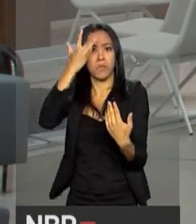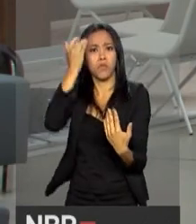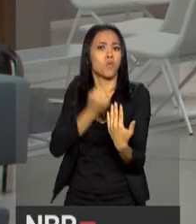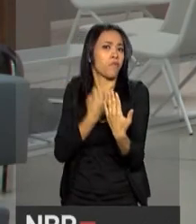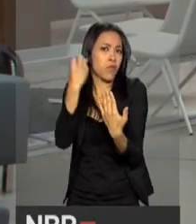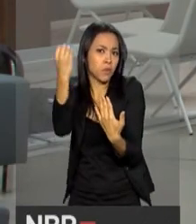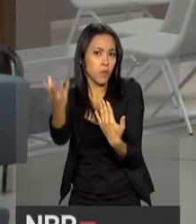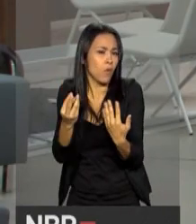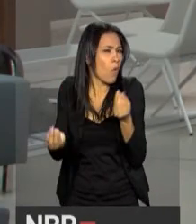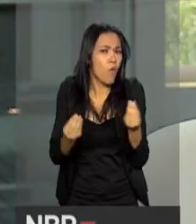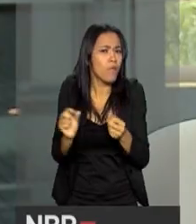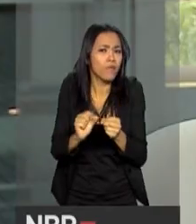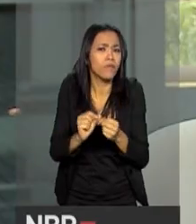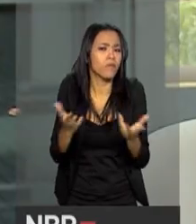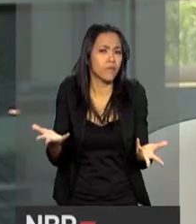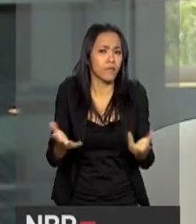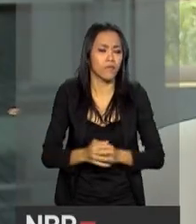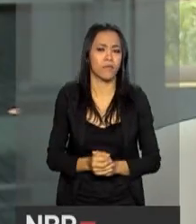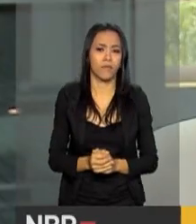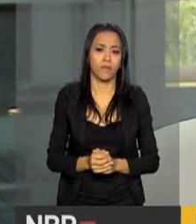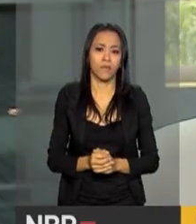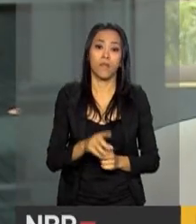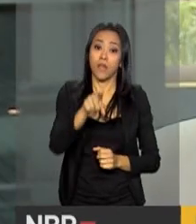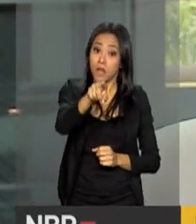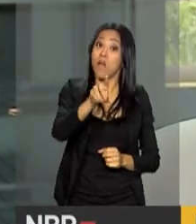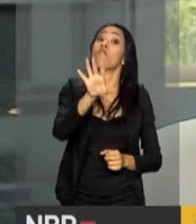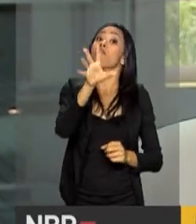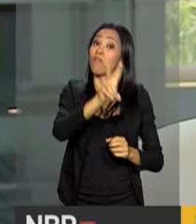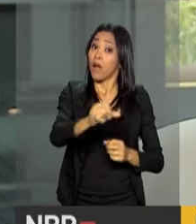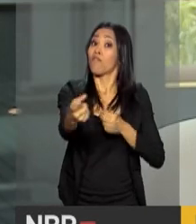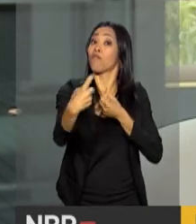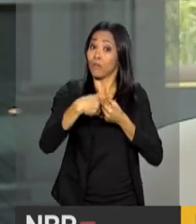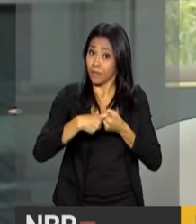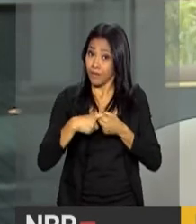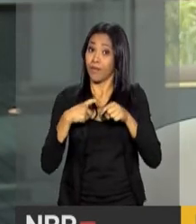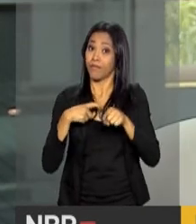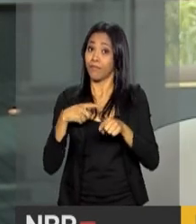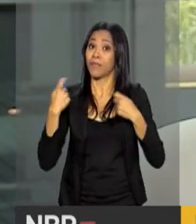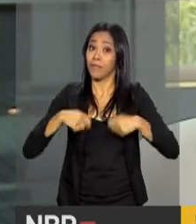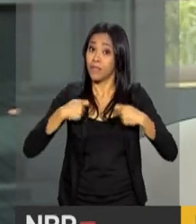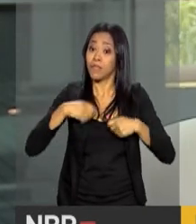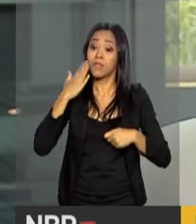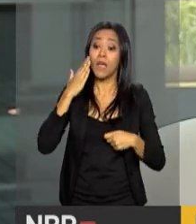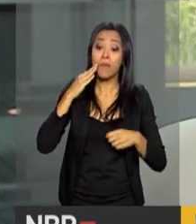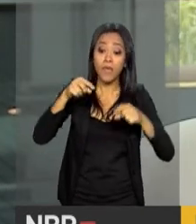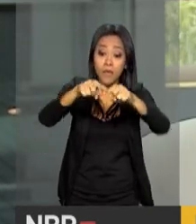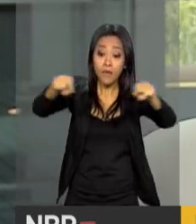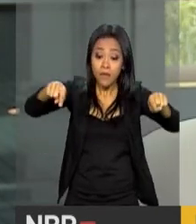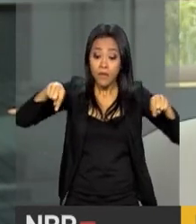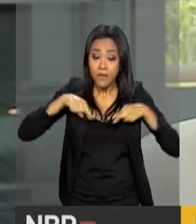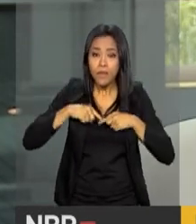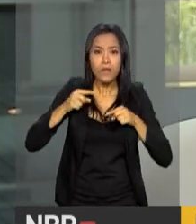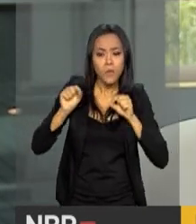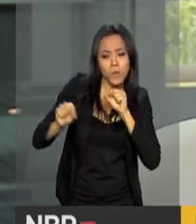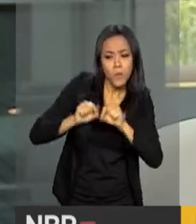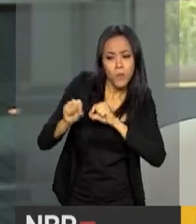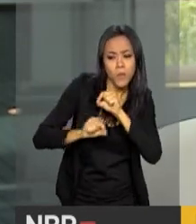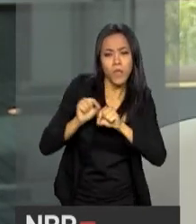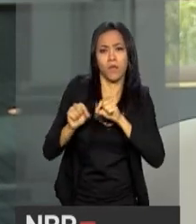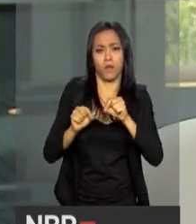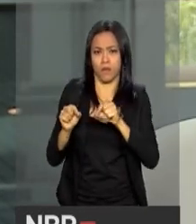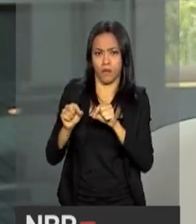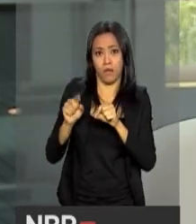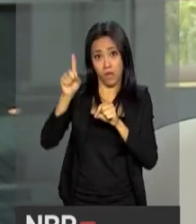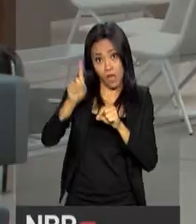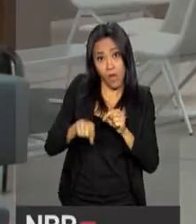proprietário por exemplo nós voltaremos porque é preciso que se investir essa propriedade porque é como eu